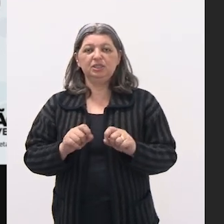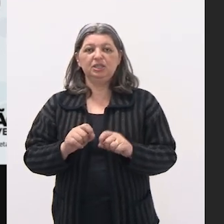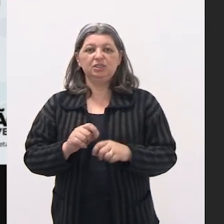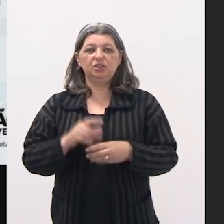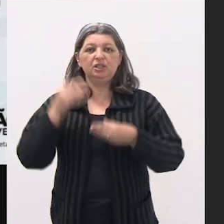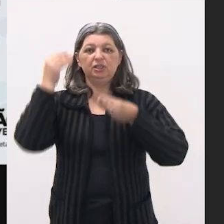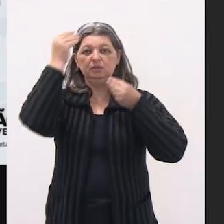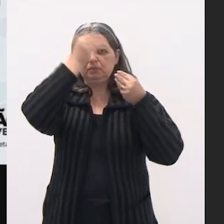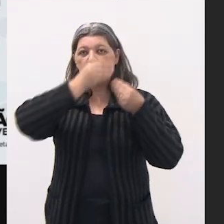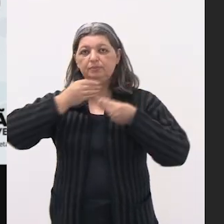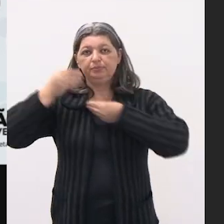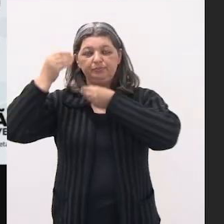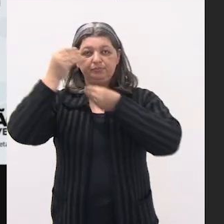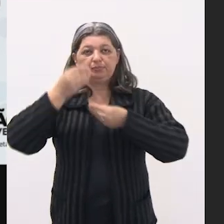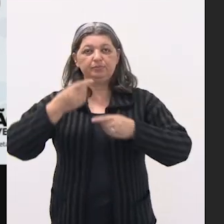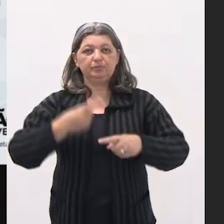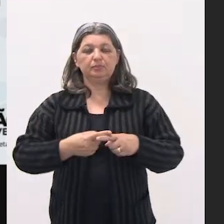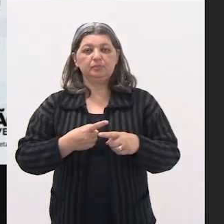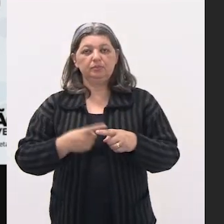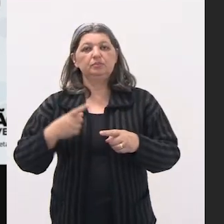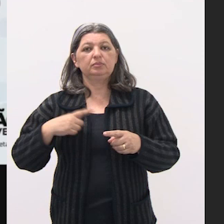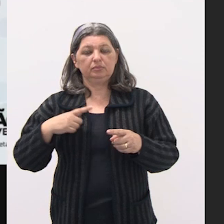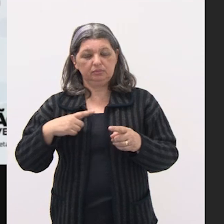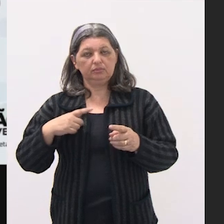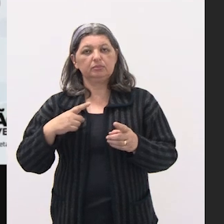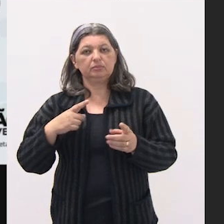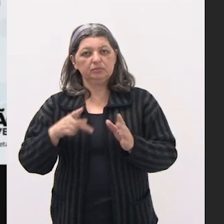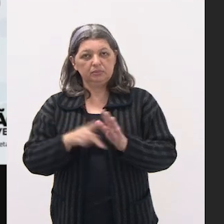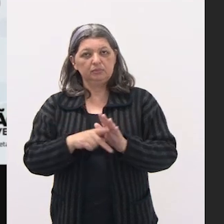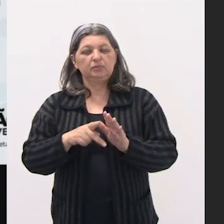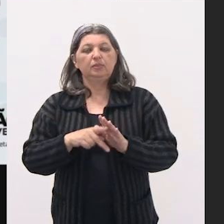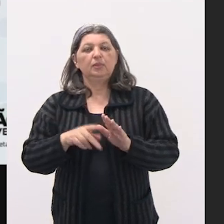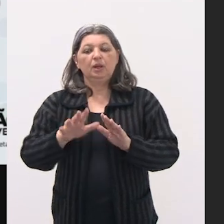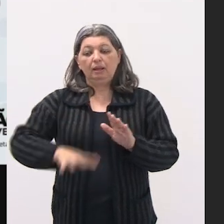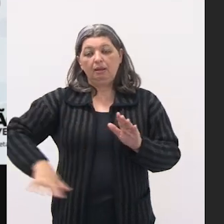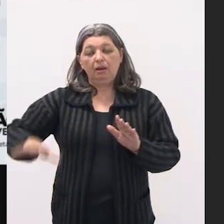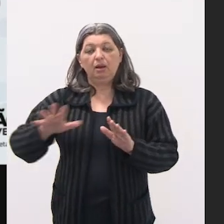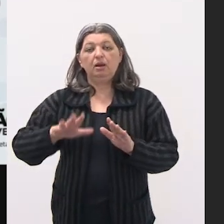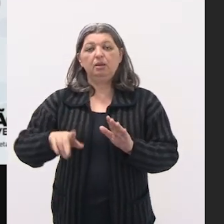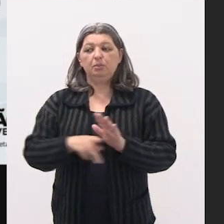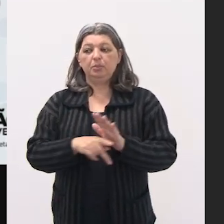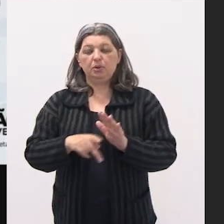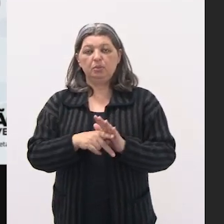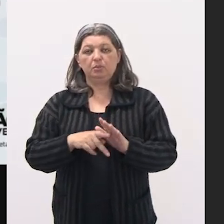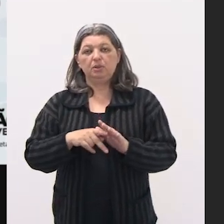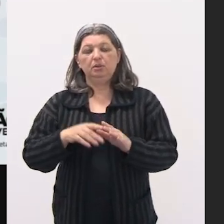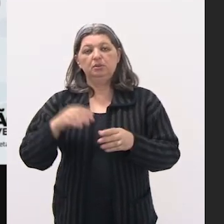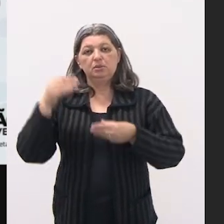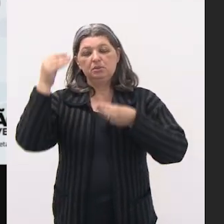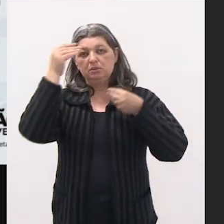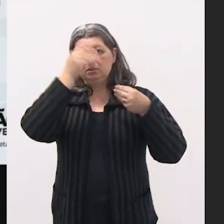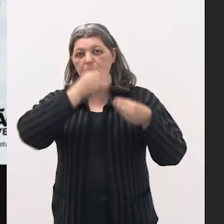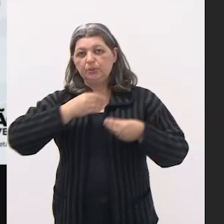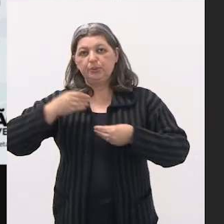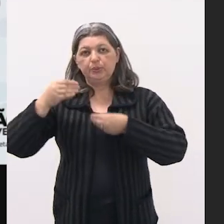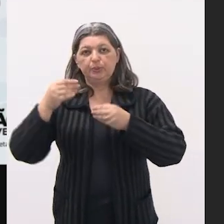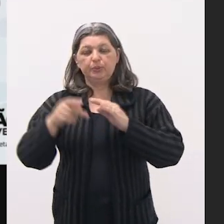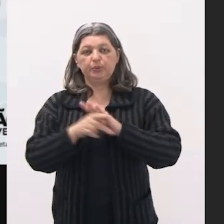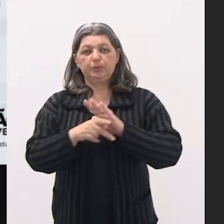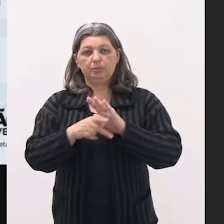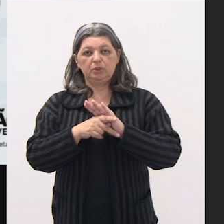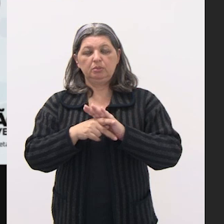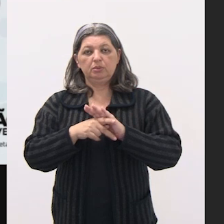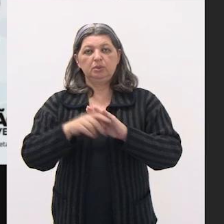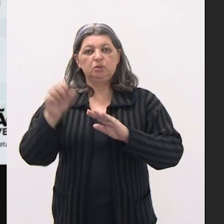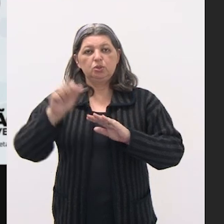das Clínicas, e tem certificado de atuação na área de sexologia pela Federação Brasileira das